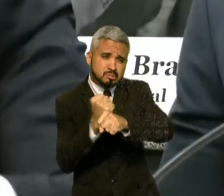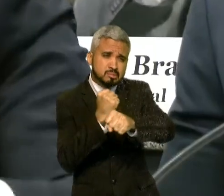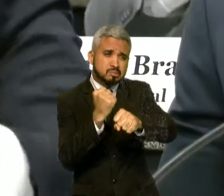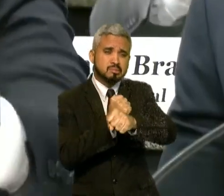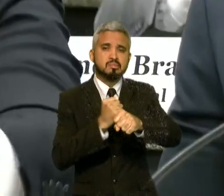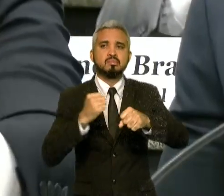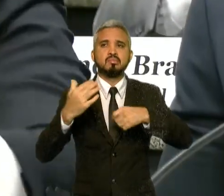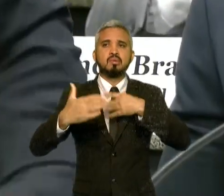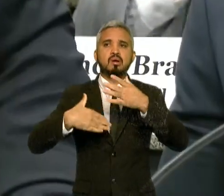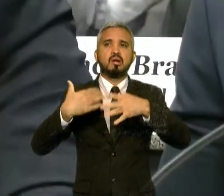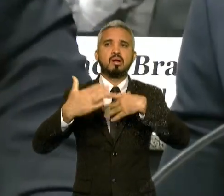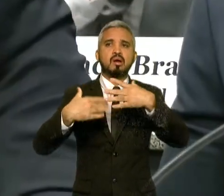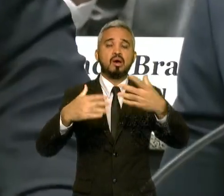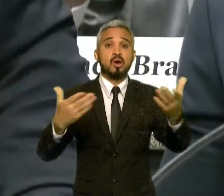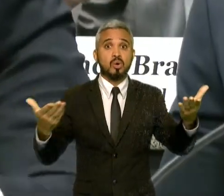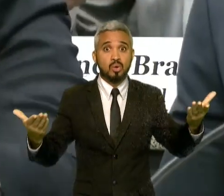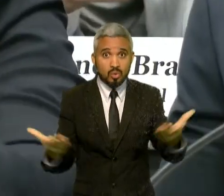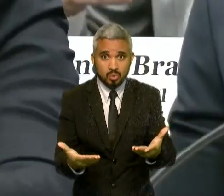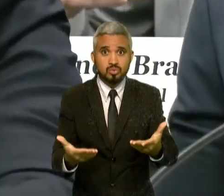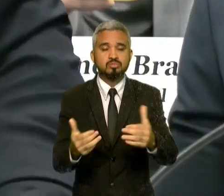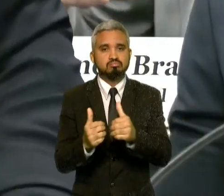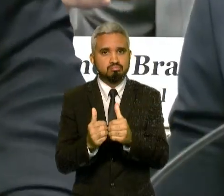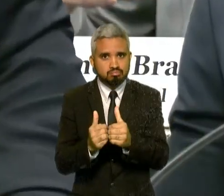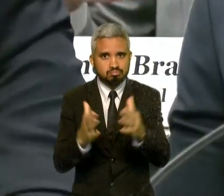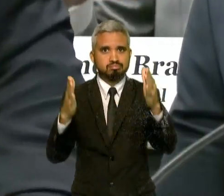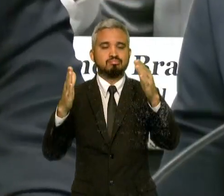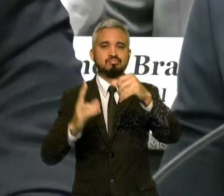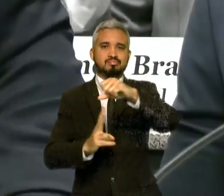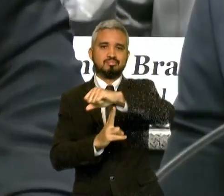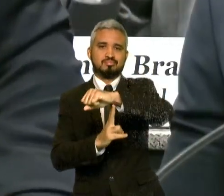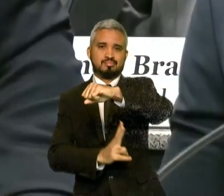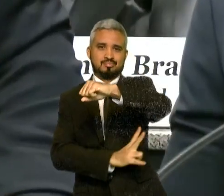com a estrada que faz a ligação até ela. E